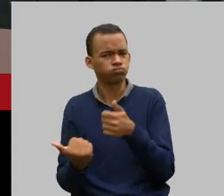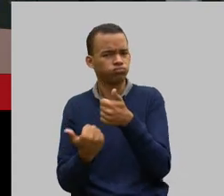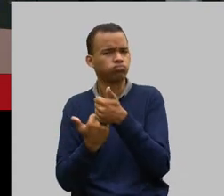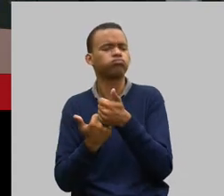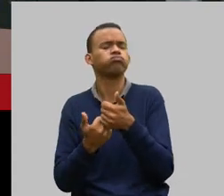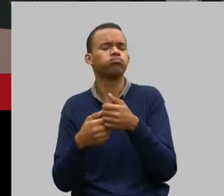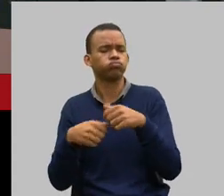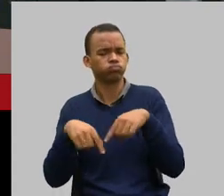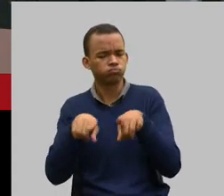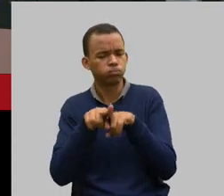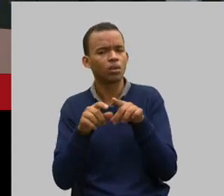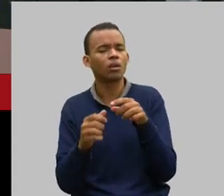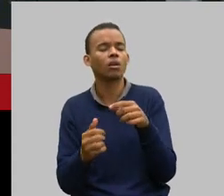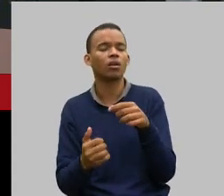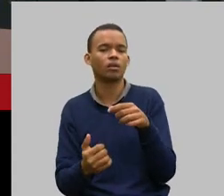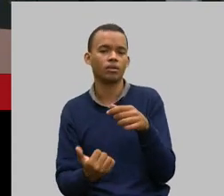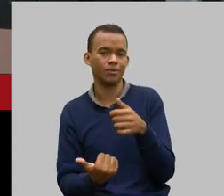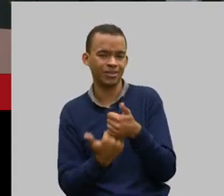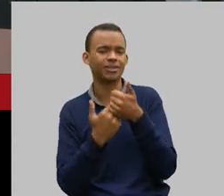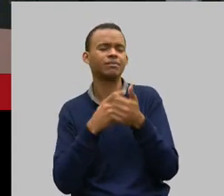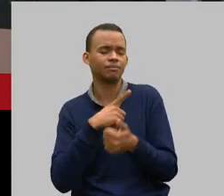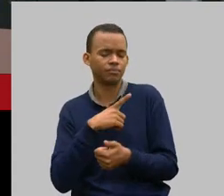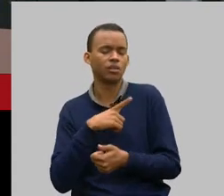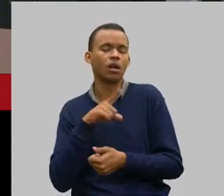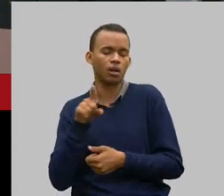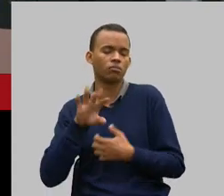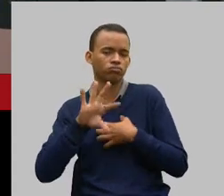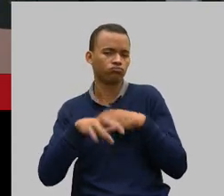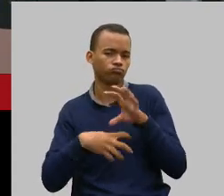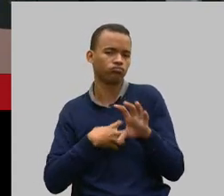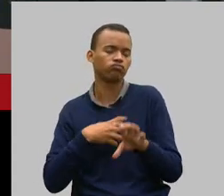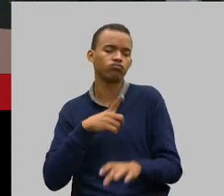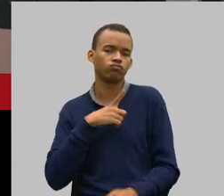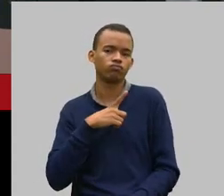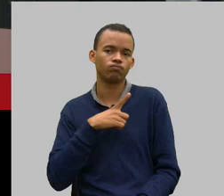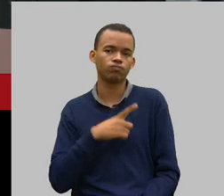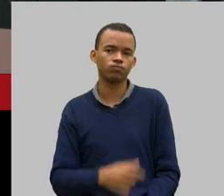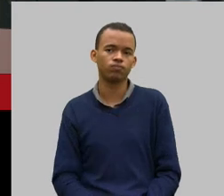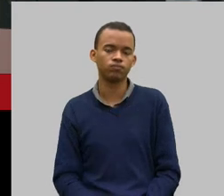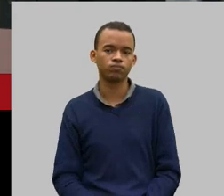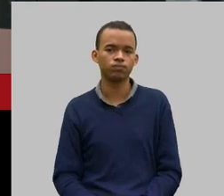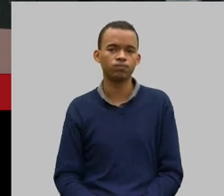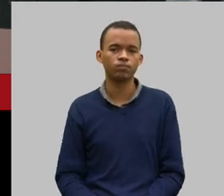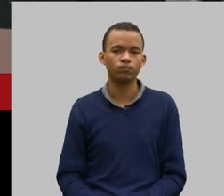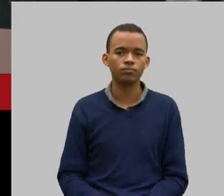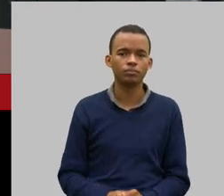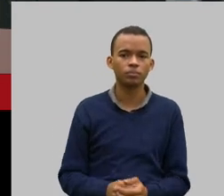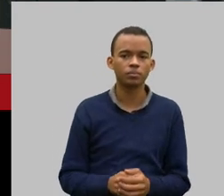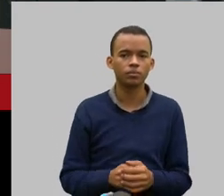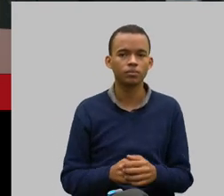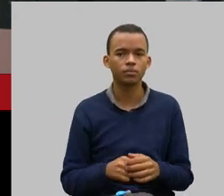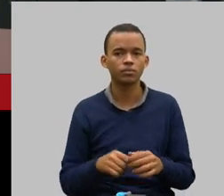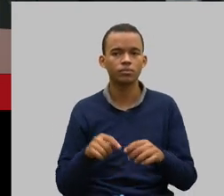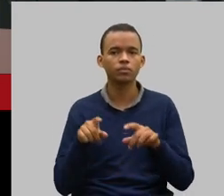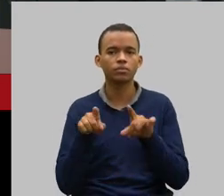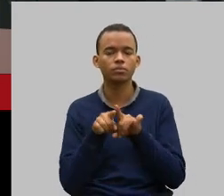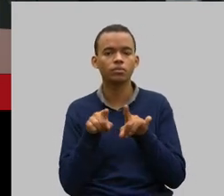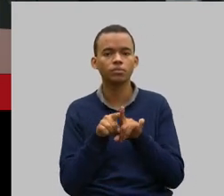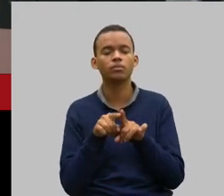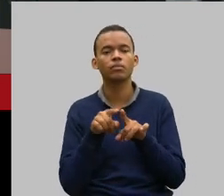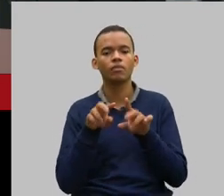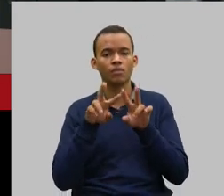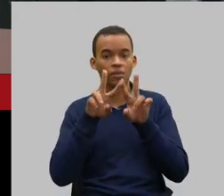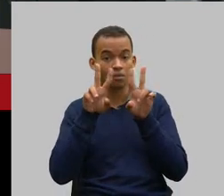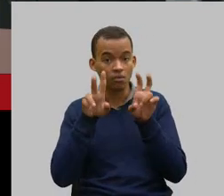atividade econômica Eh vamos também levar essa questão são as pesquisas para